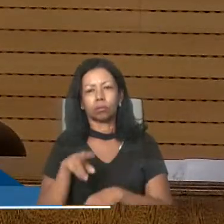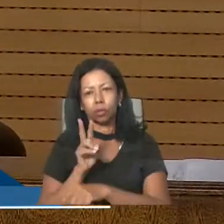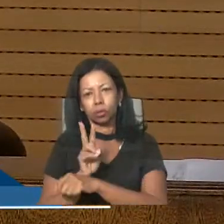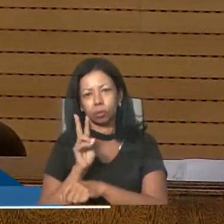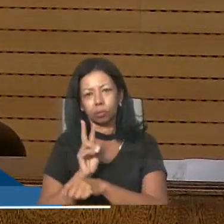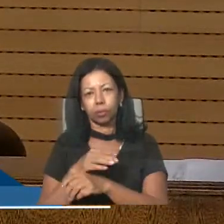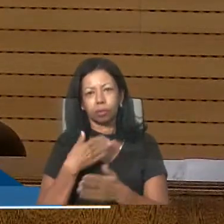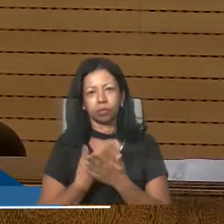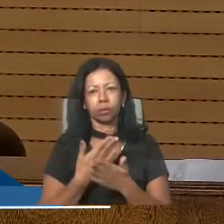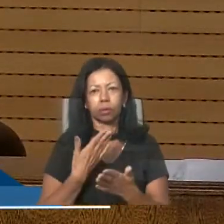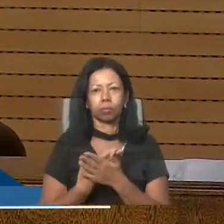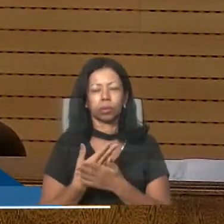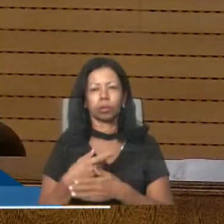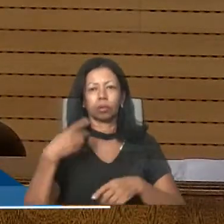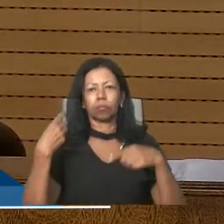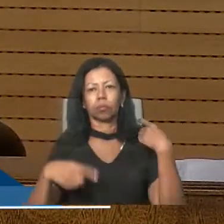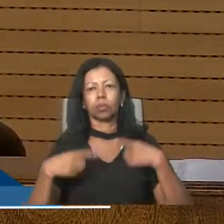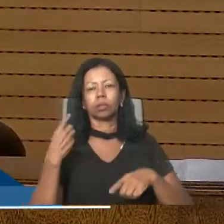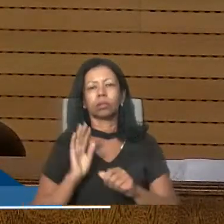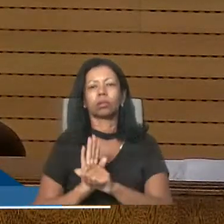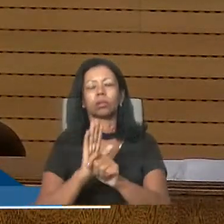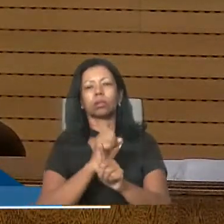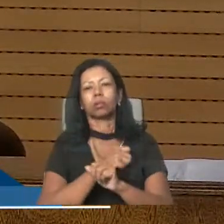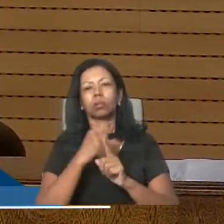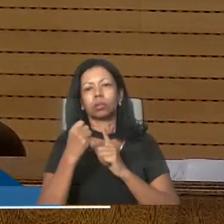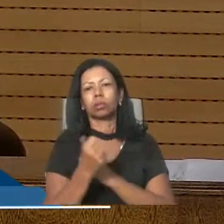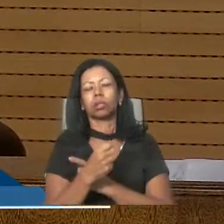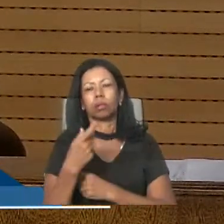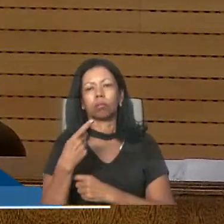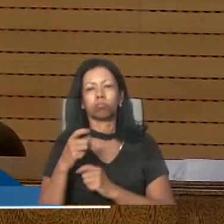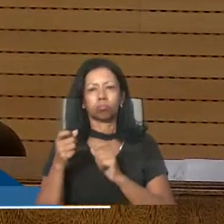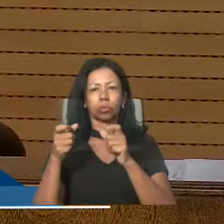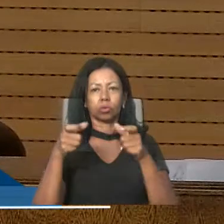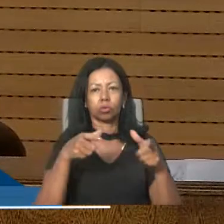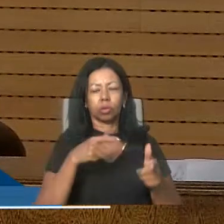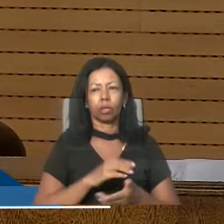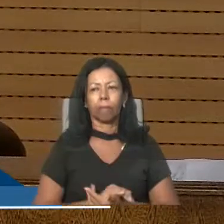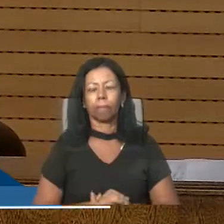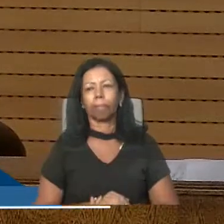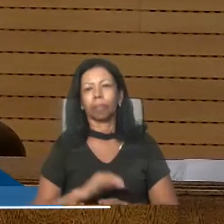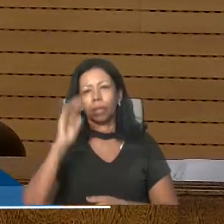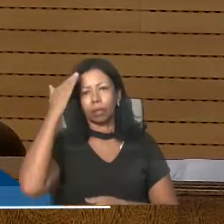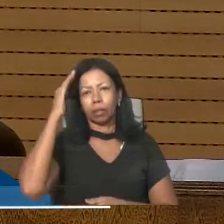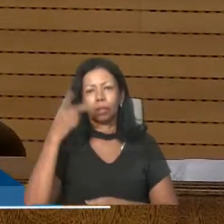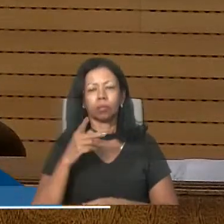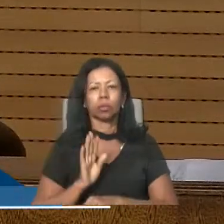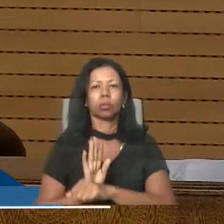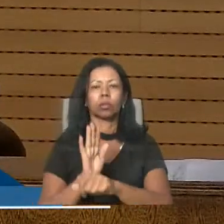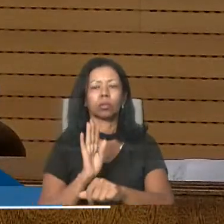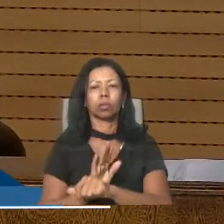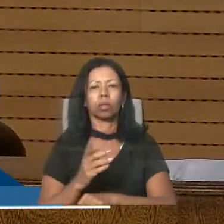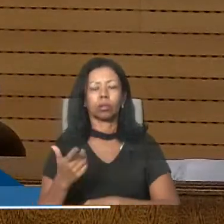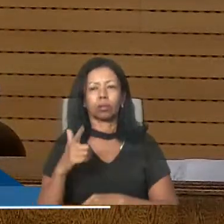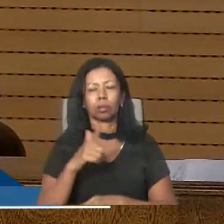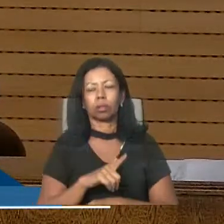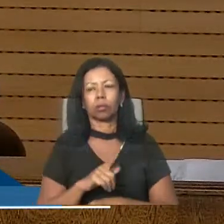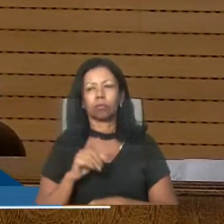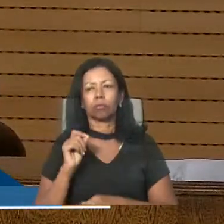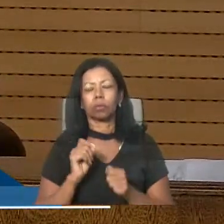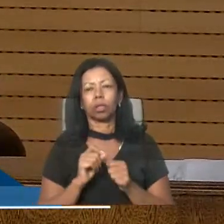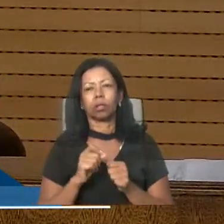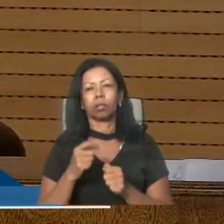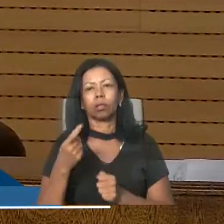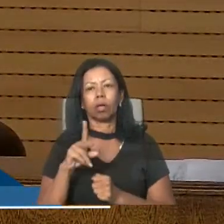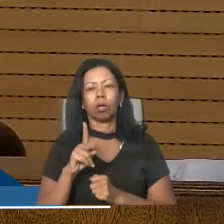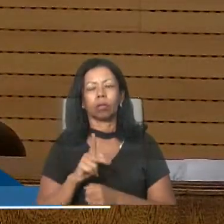e avaliação da política de assistência social em seu âmbito. Entende-se por benefícios eventuais as provisões suplementares